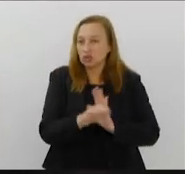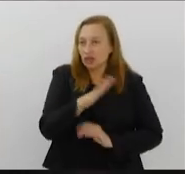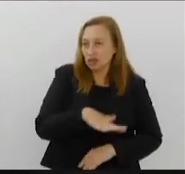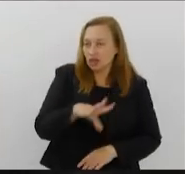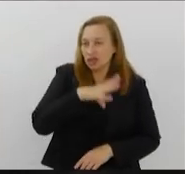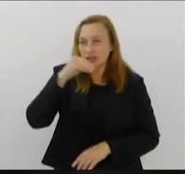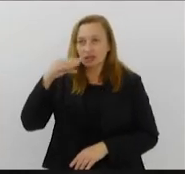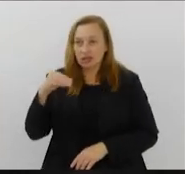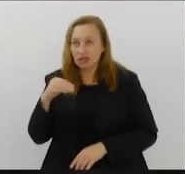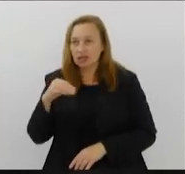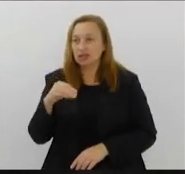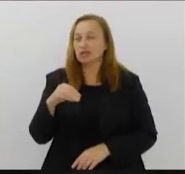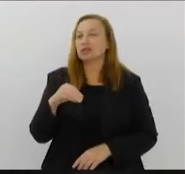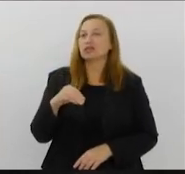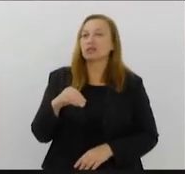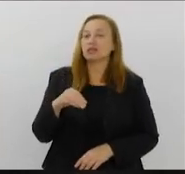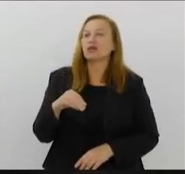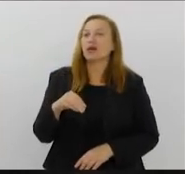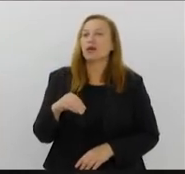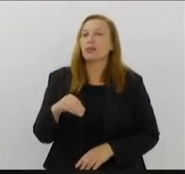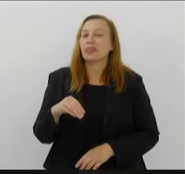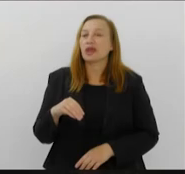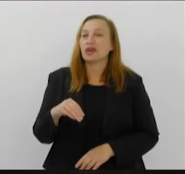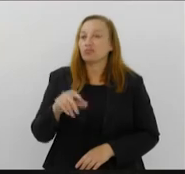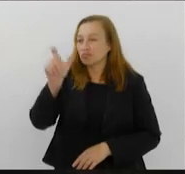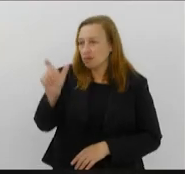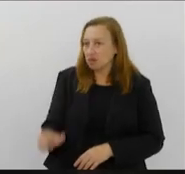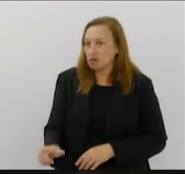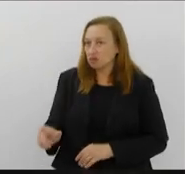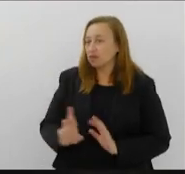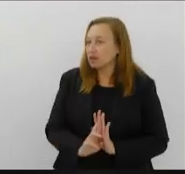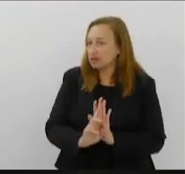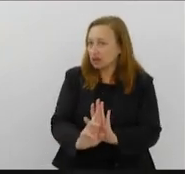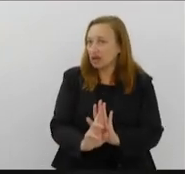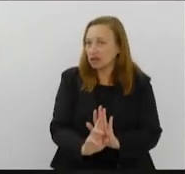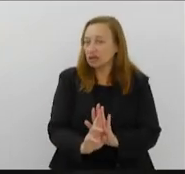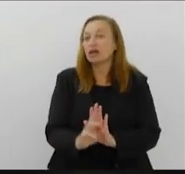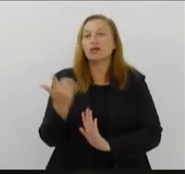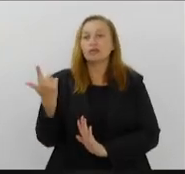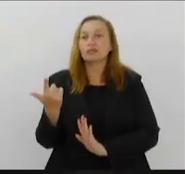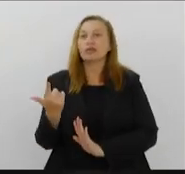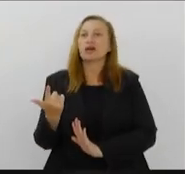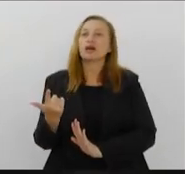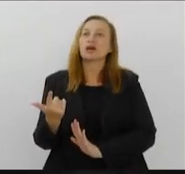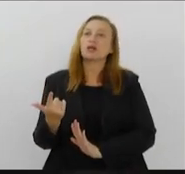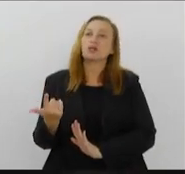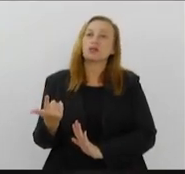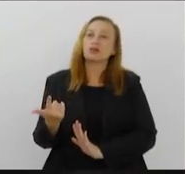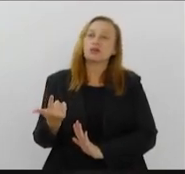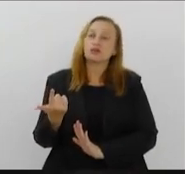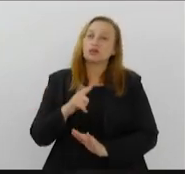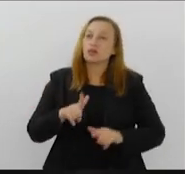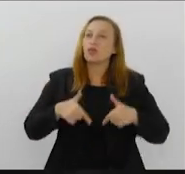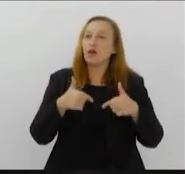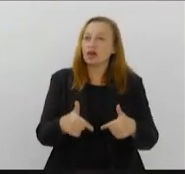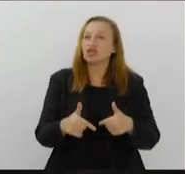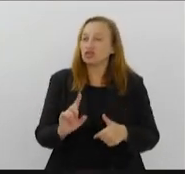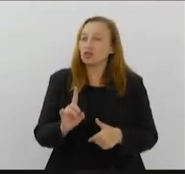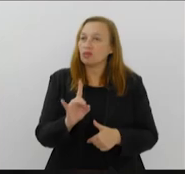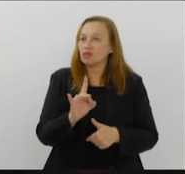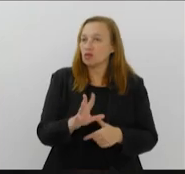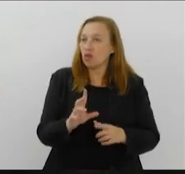servidor público super premiado, justamente para a gente considerar essas ações, não de